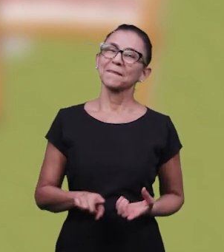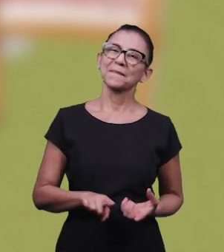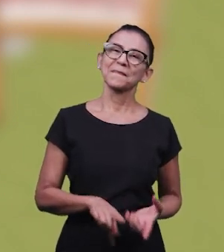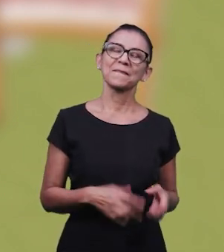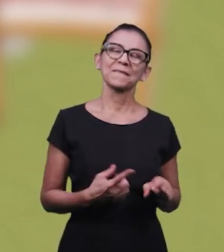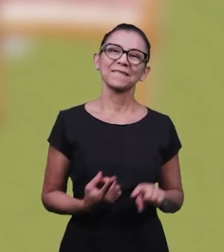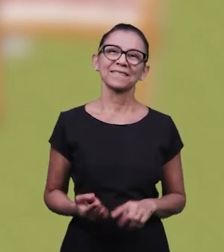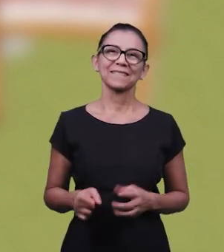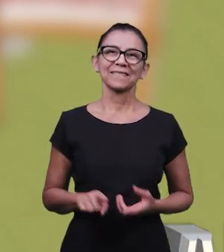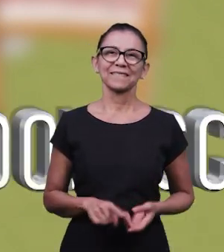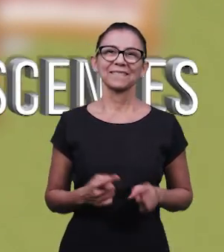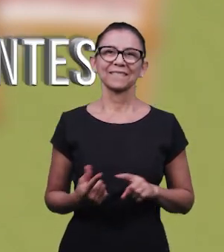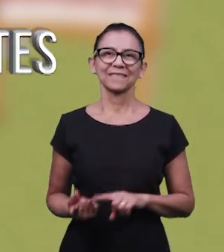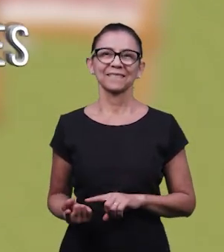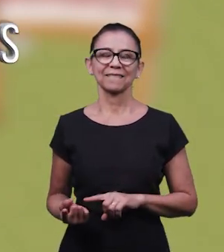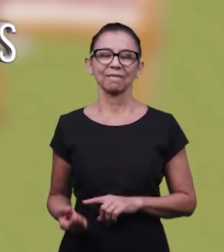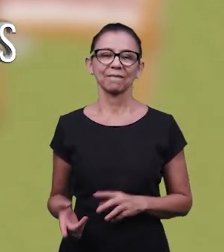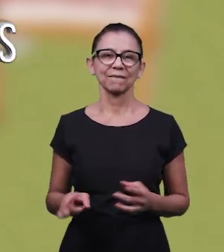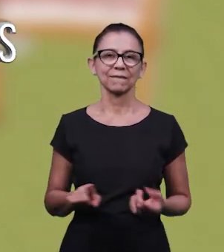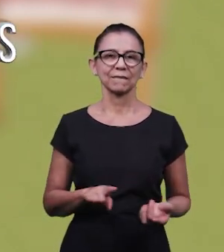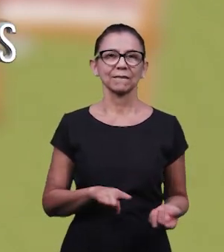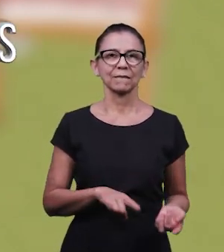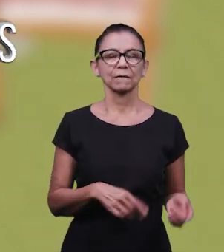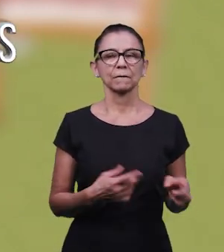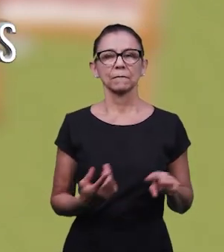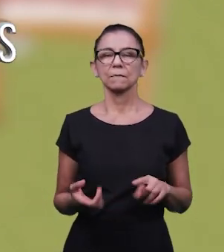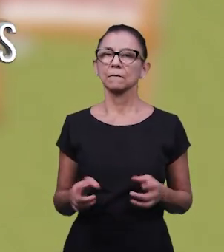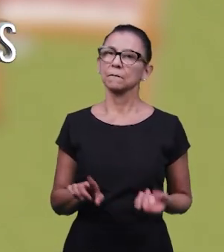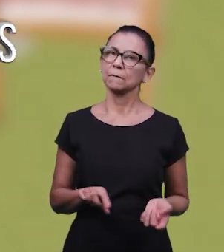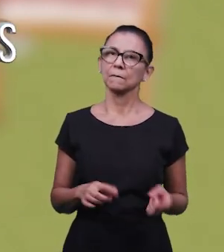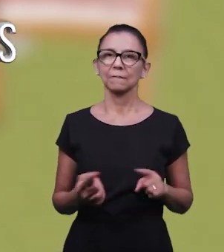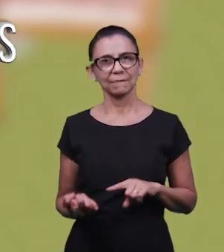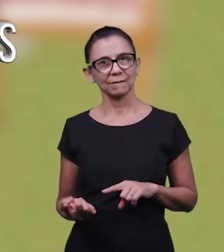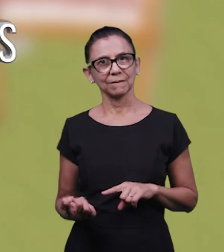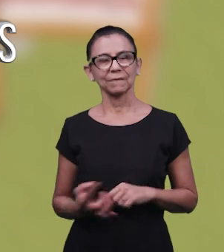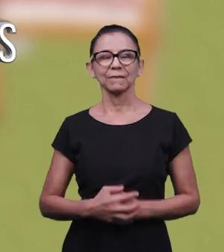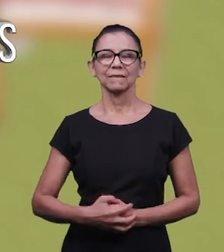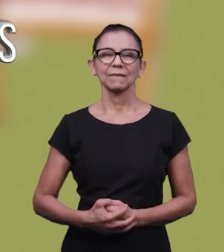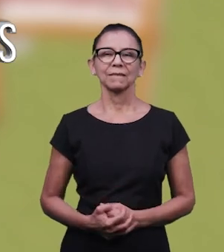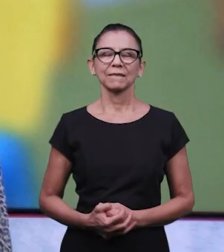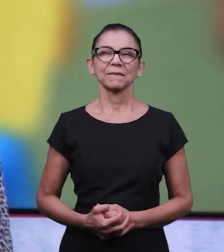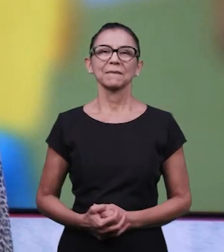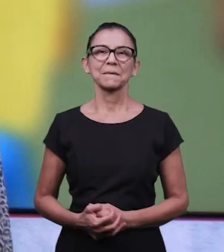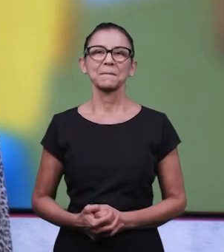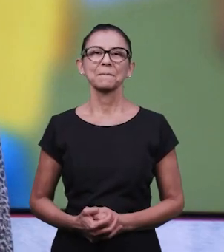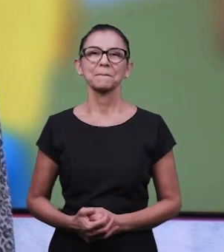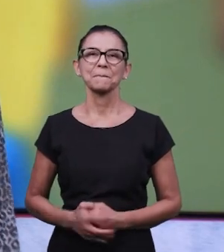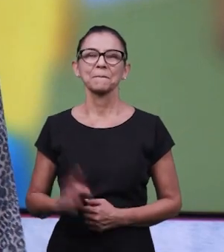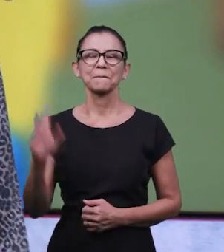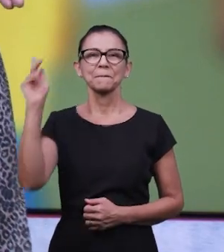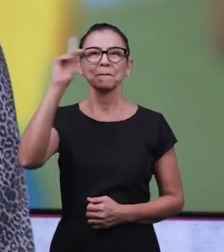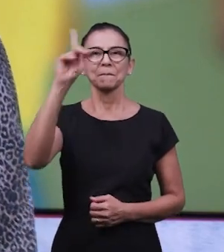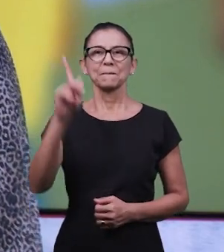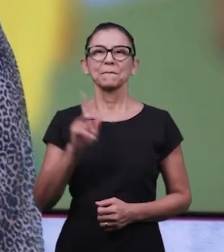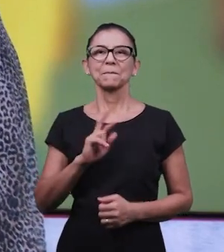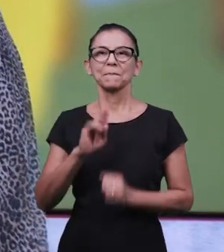adolescentes, você vai aprender com a professora Fátima Malavasi sobre os 3 principais valentes de Davi.